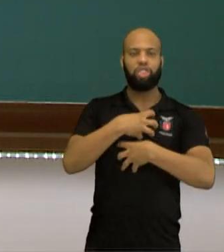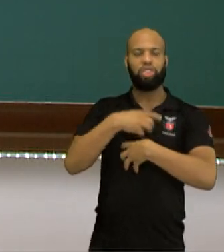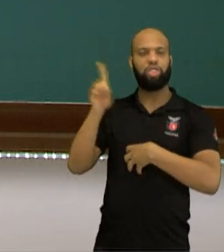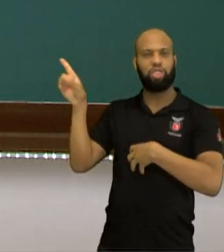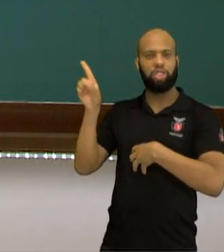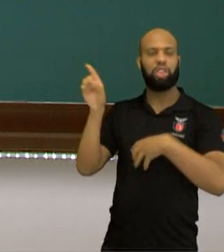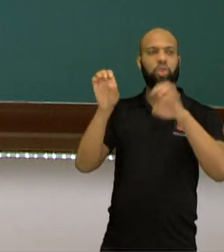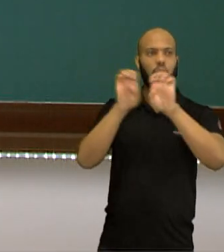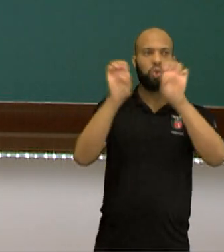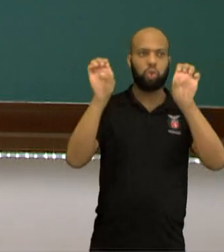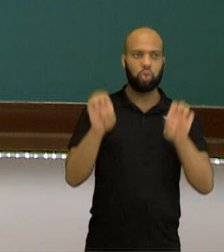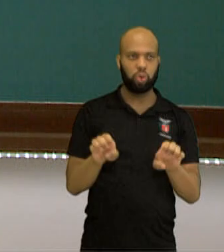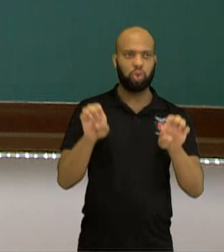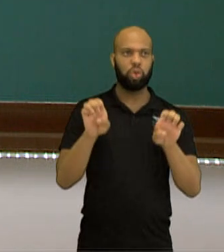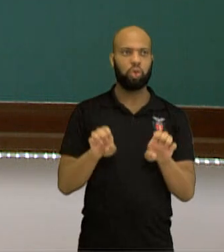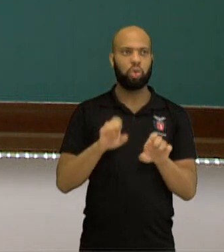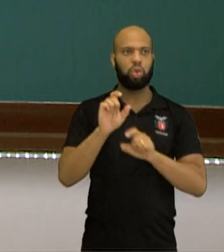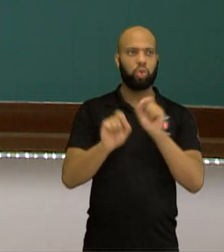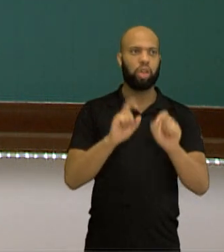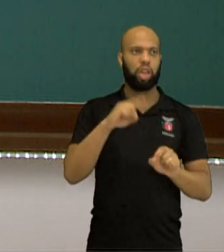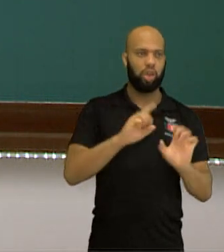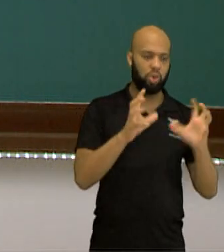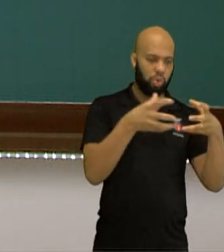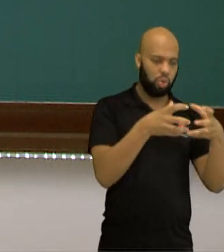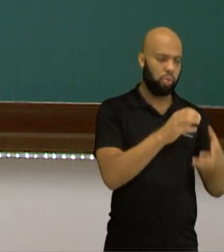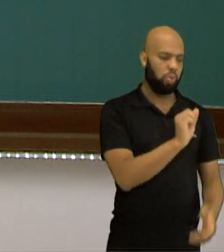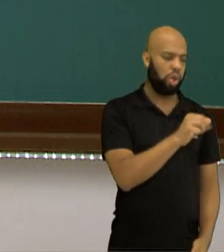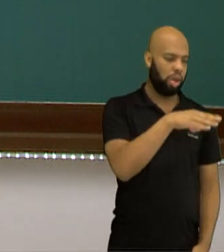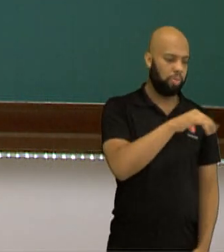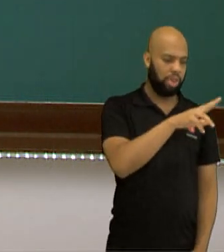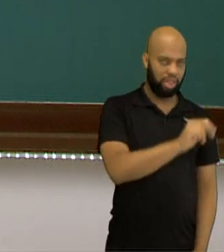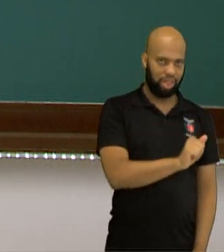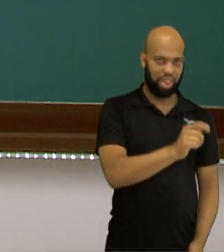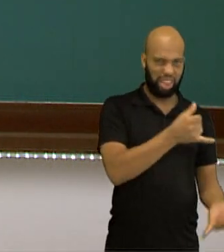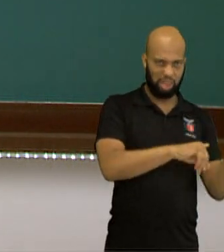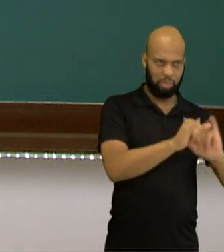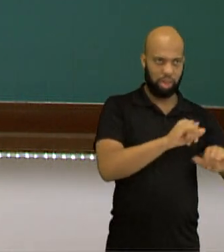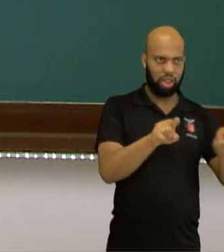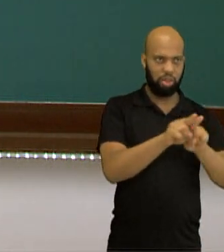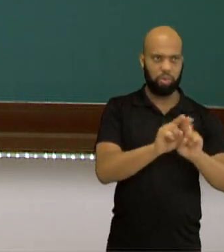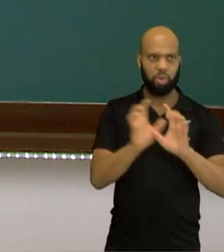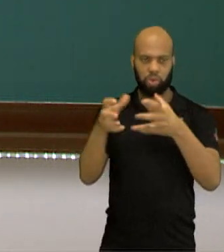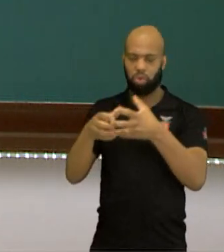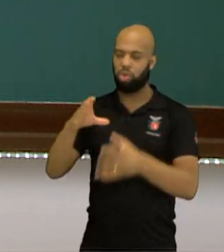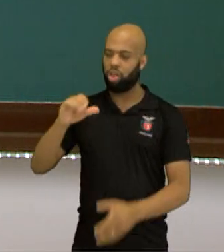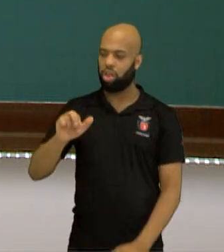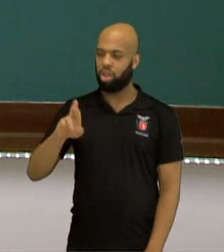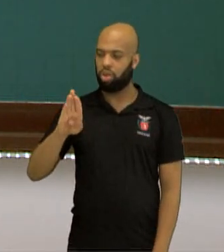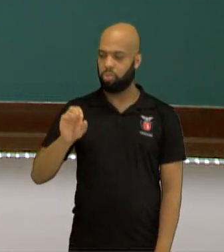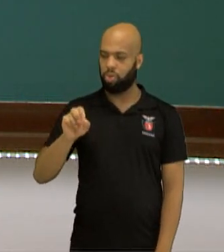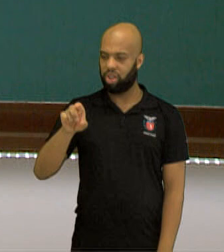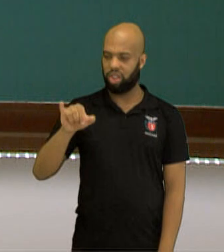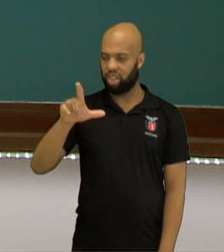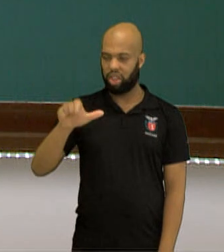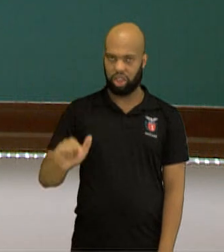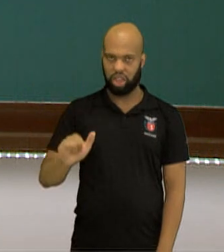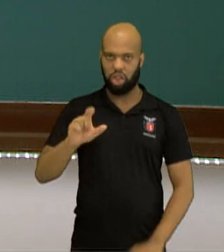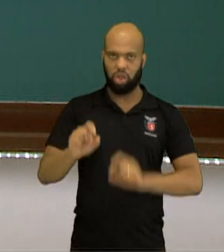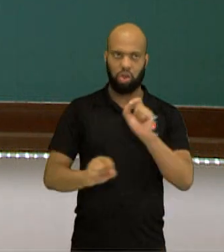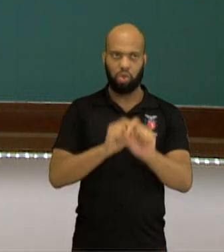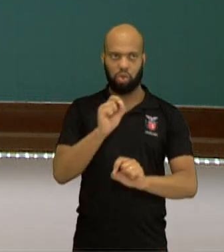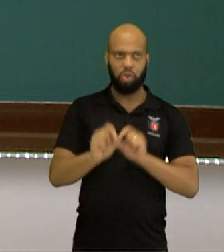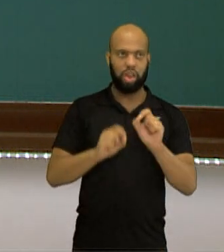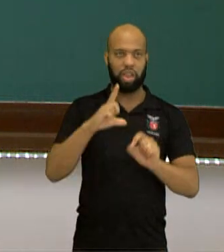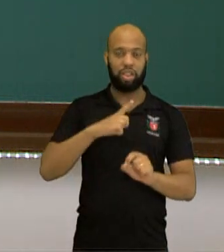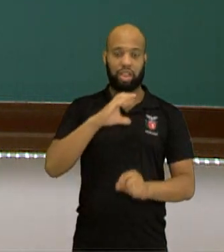estruturinha química aqui, formado por um grupo amina e um grupo carboxila, tá? formada ali, logicamente, uma substância orgânica formada